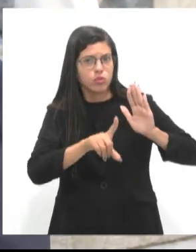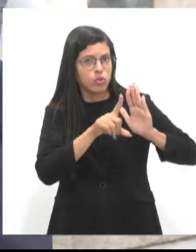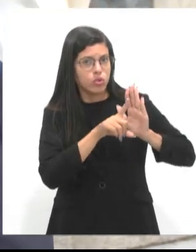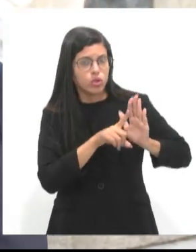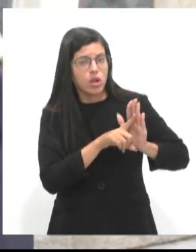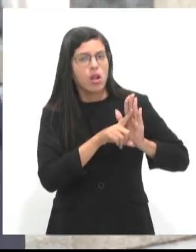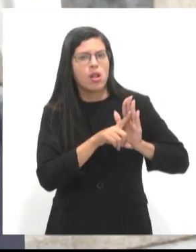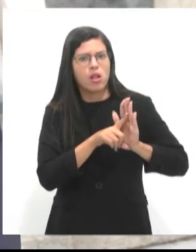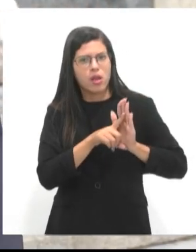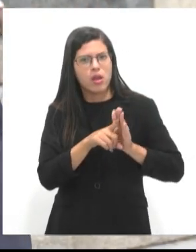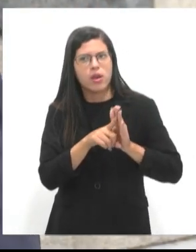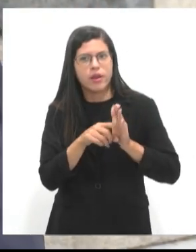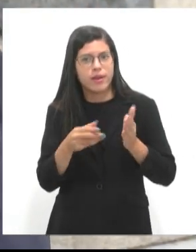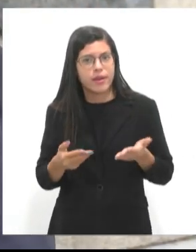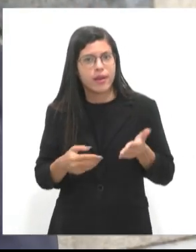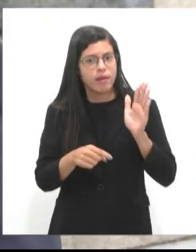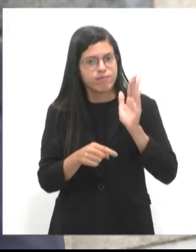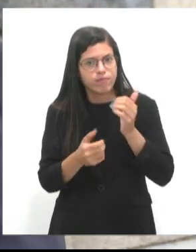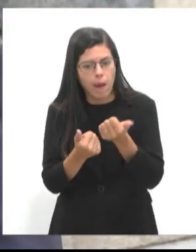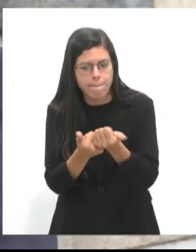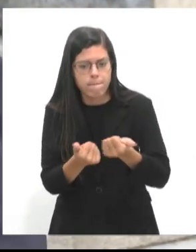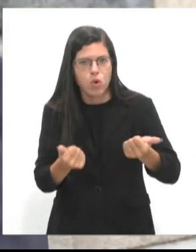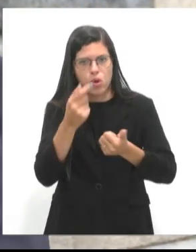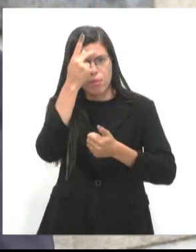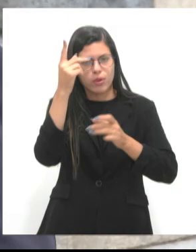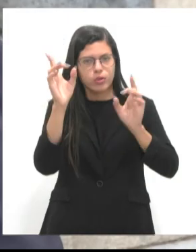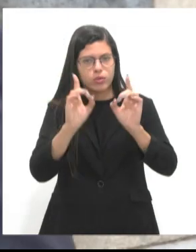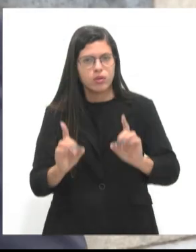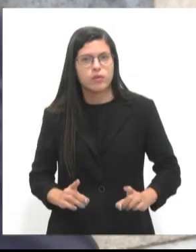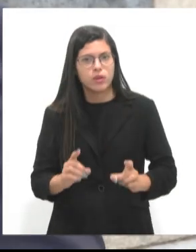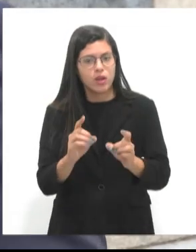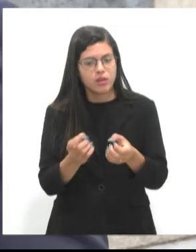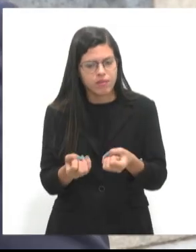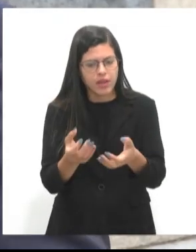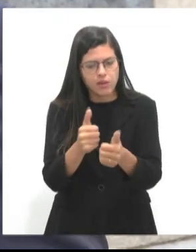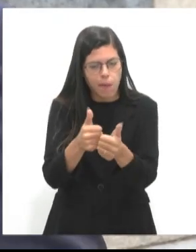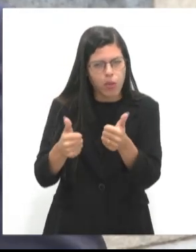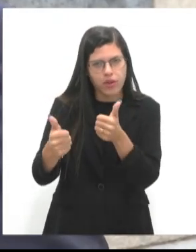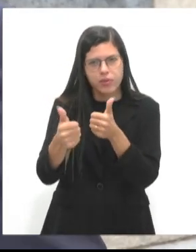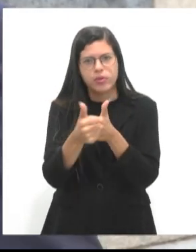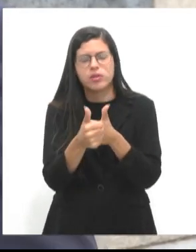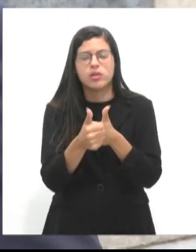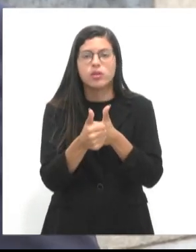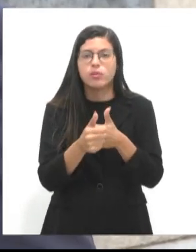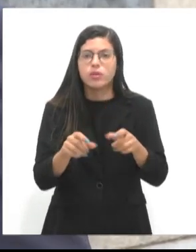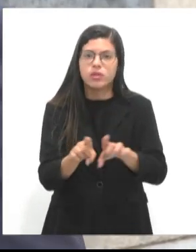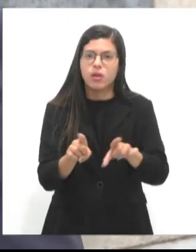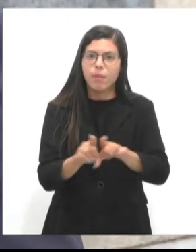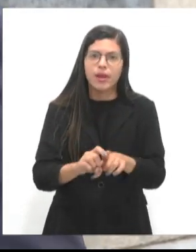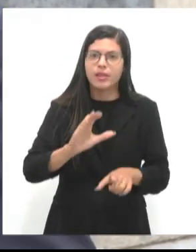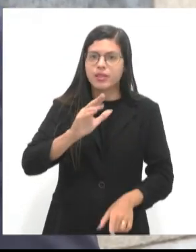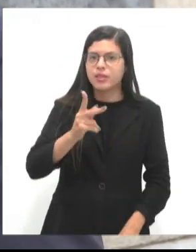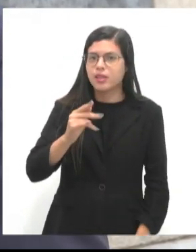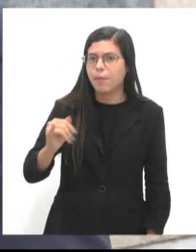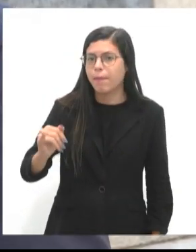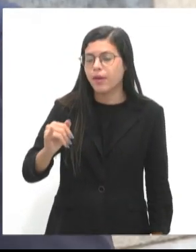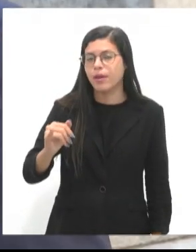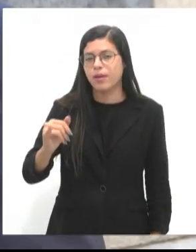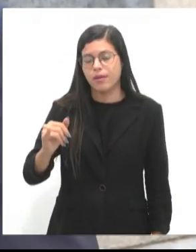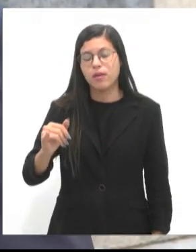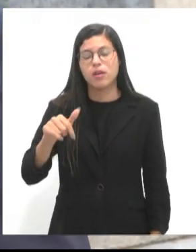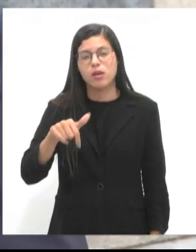né, e que dão visibilidade à pessoa com deficiência, para dar esse protagonismo. Tivemos as questões que envolviam a CPI dos planos de